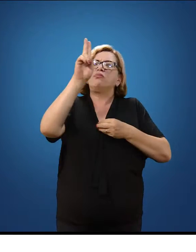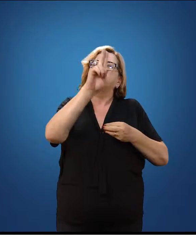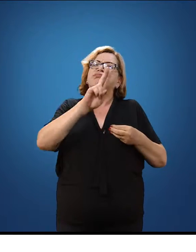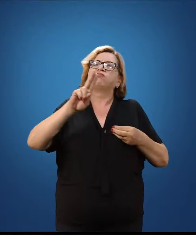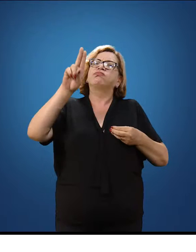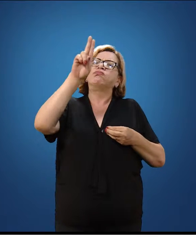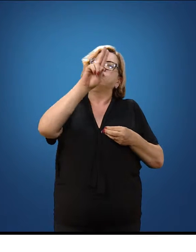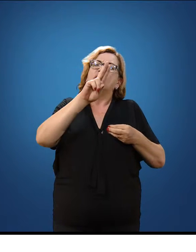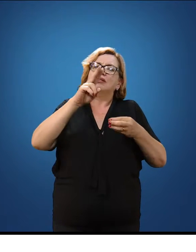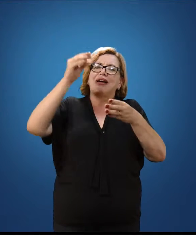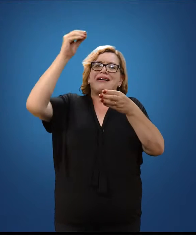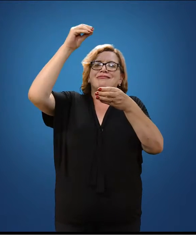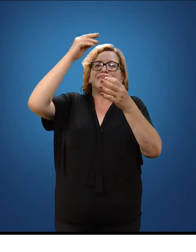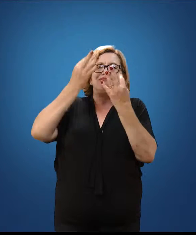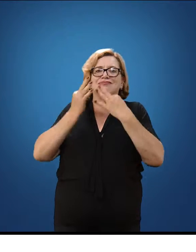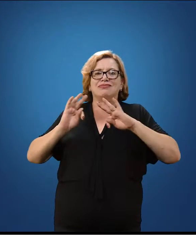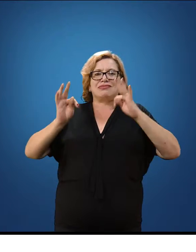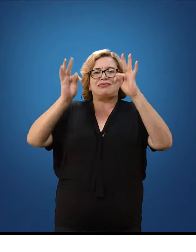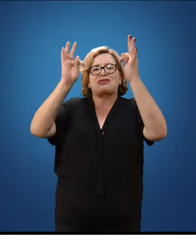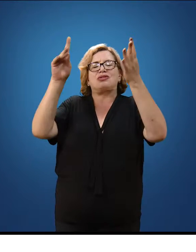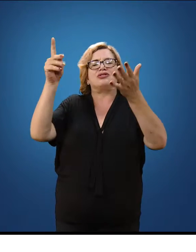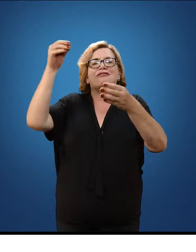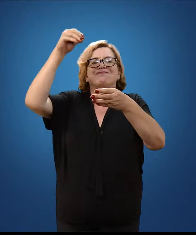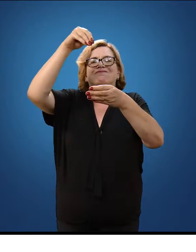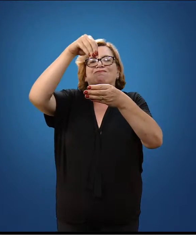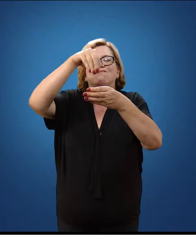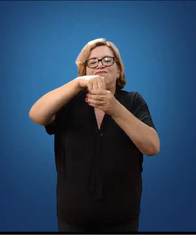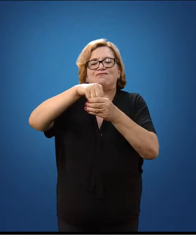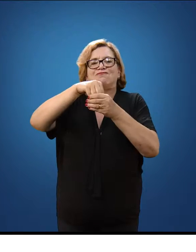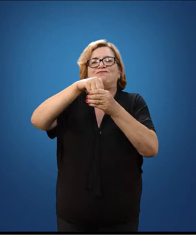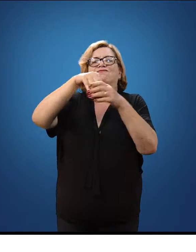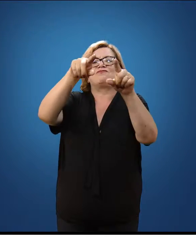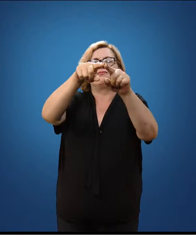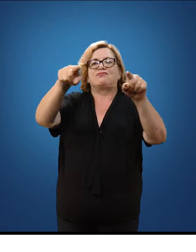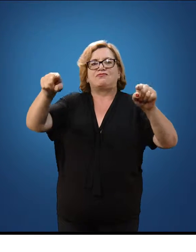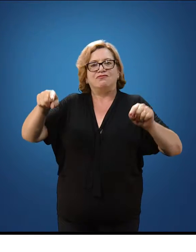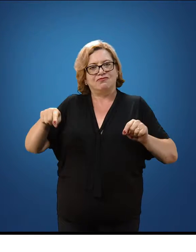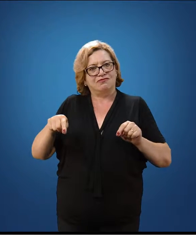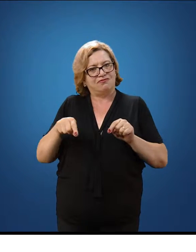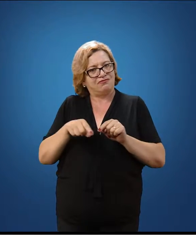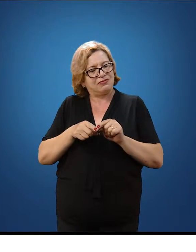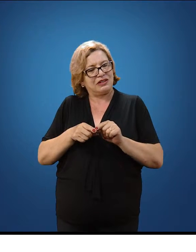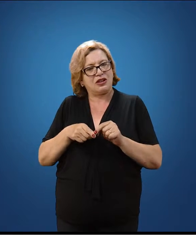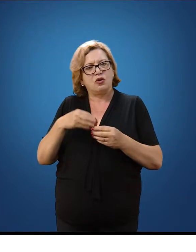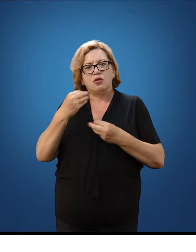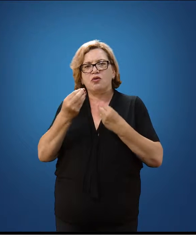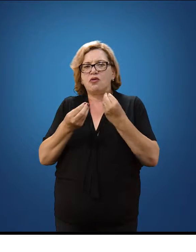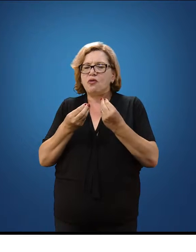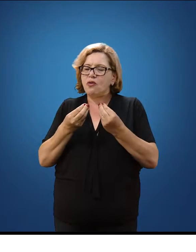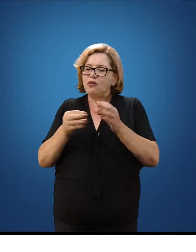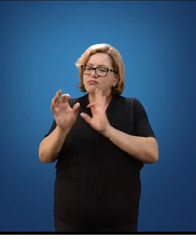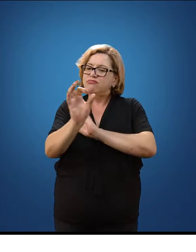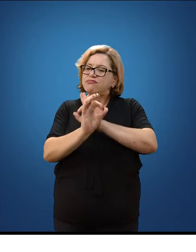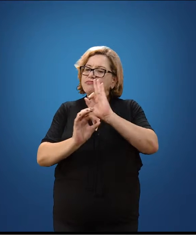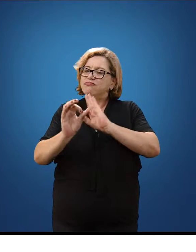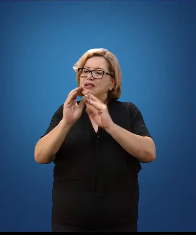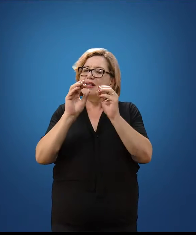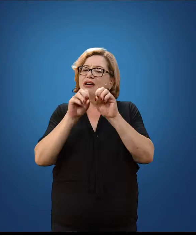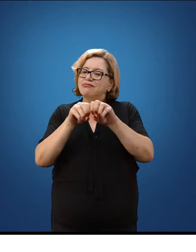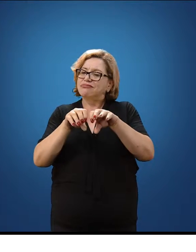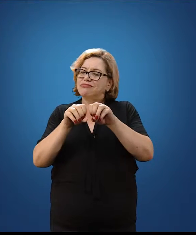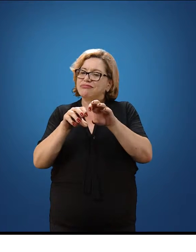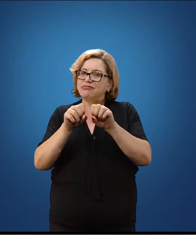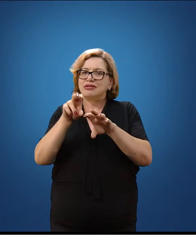esses aplicativos, esses sites, como ele pode preparar uma aula usando esse aplicativo e como ele